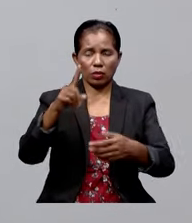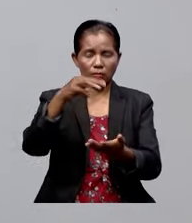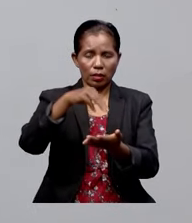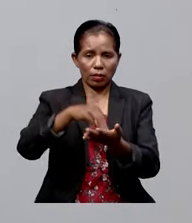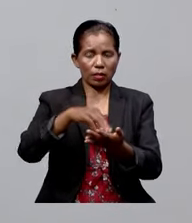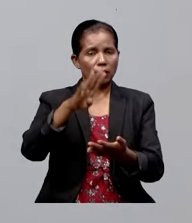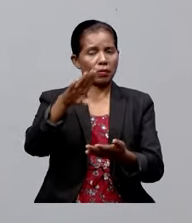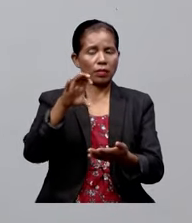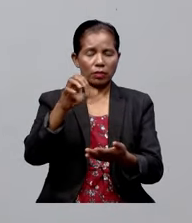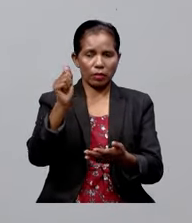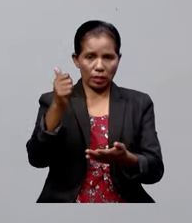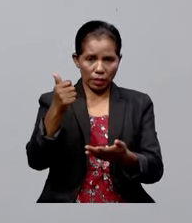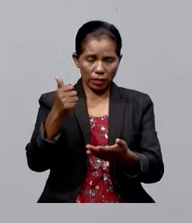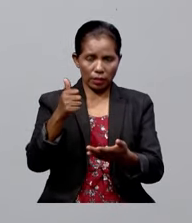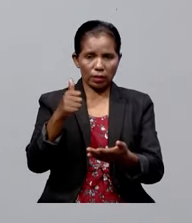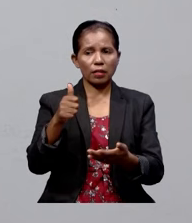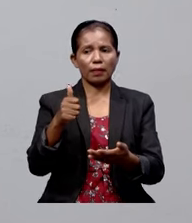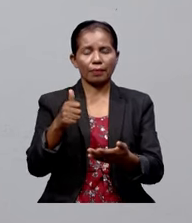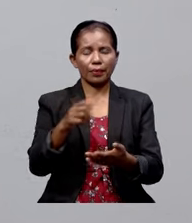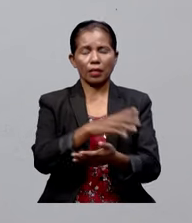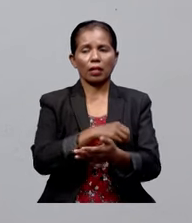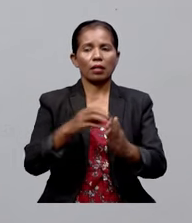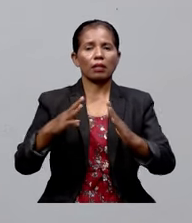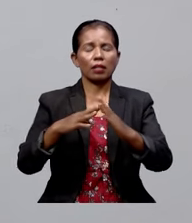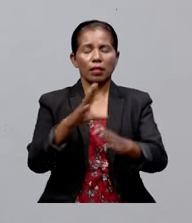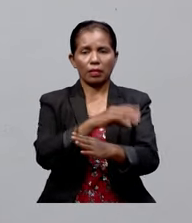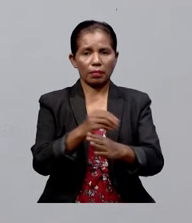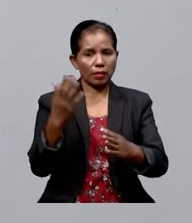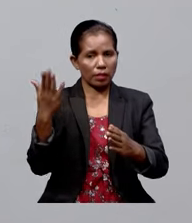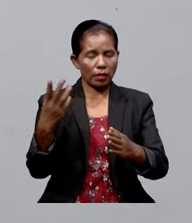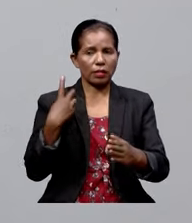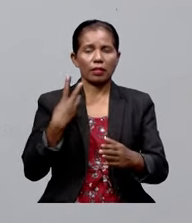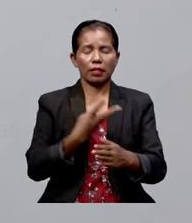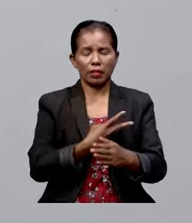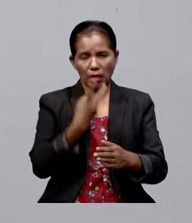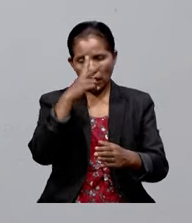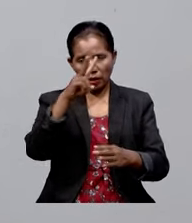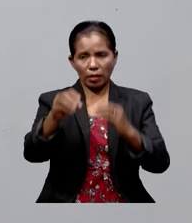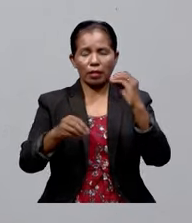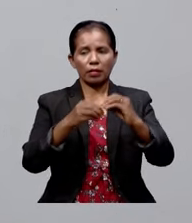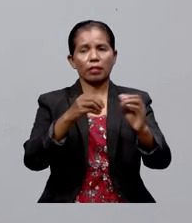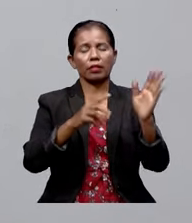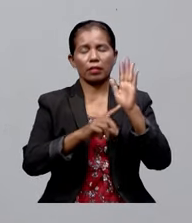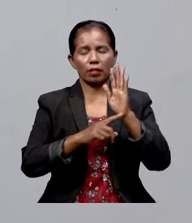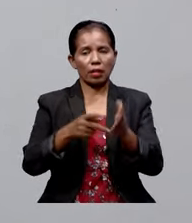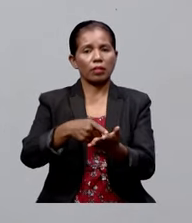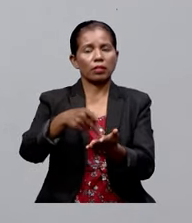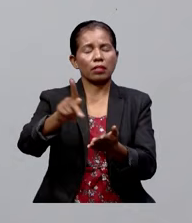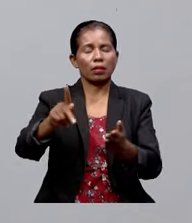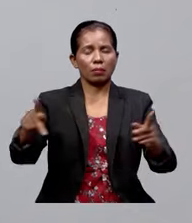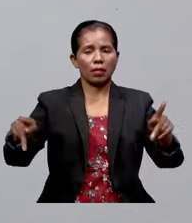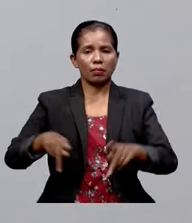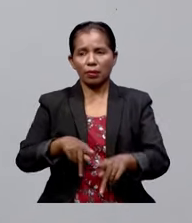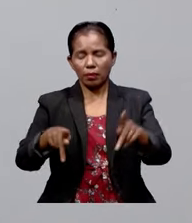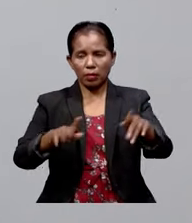410, e no mais capital menor, ITEA 1 milhão. E tarefa e a transferência pública, né, a